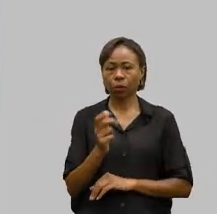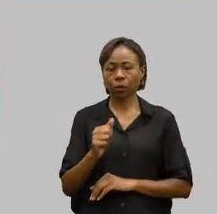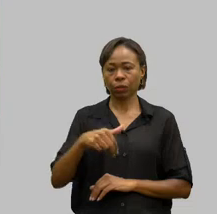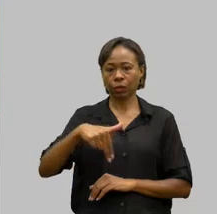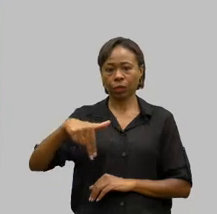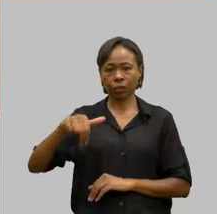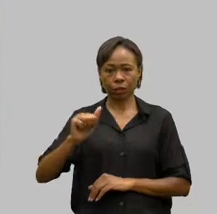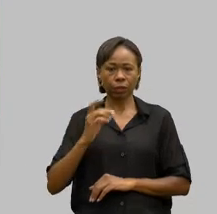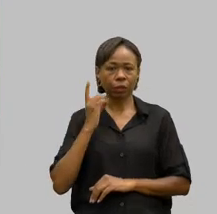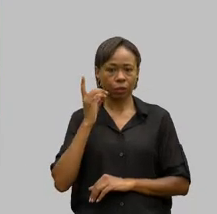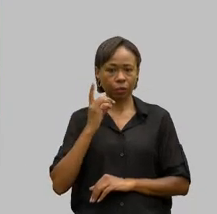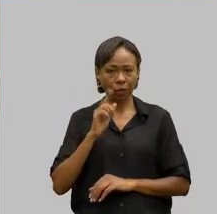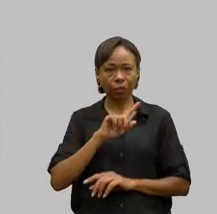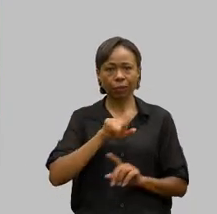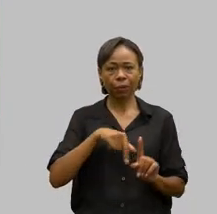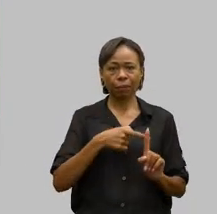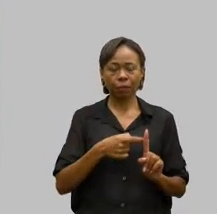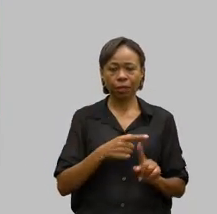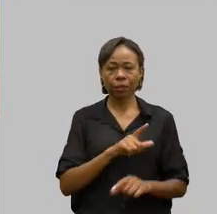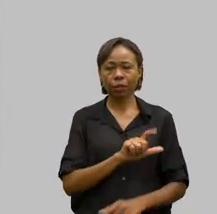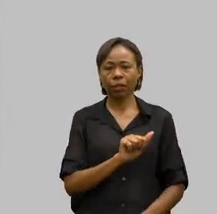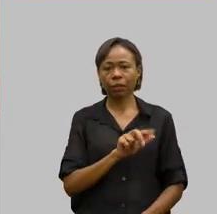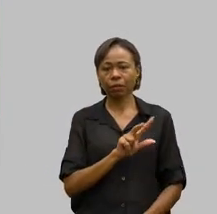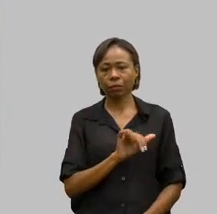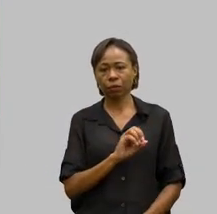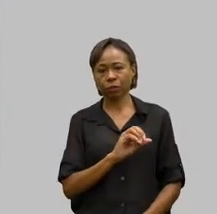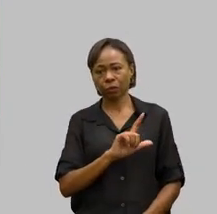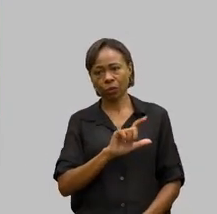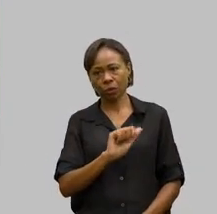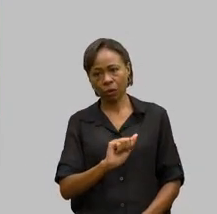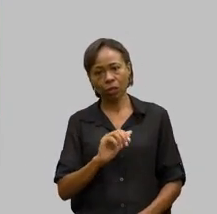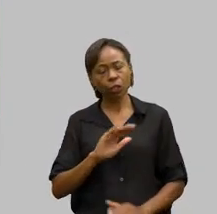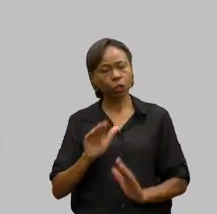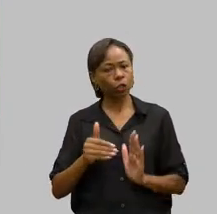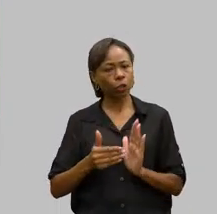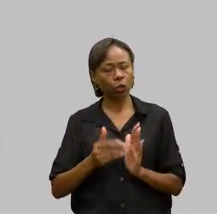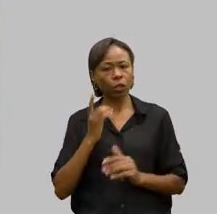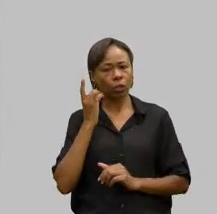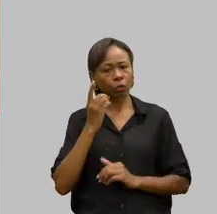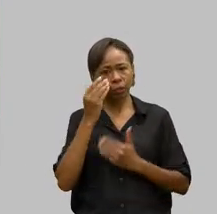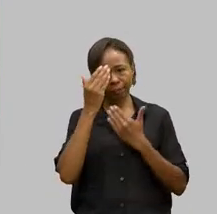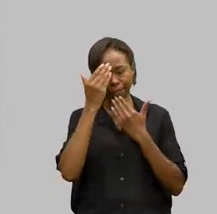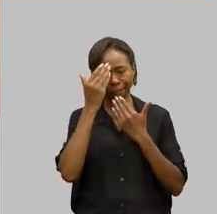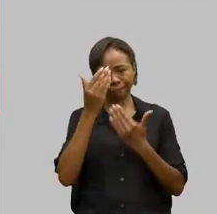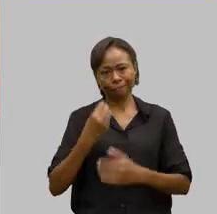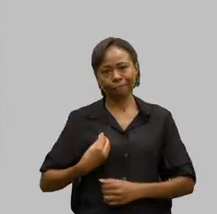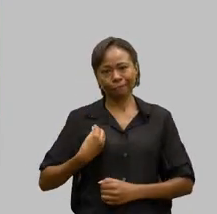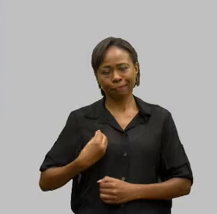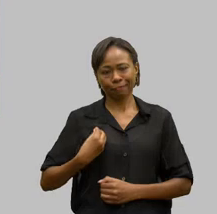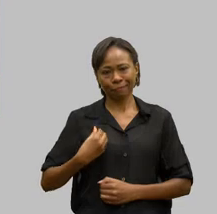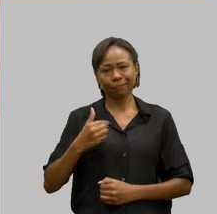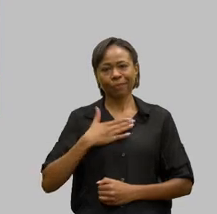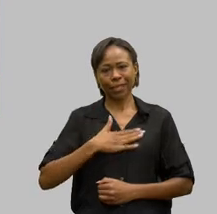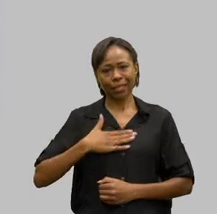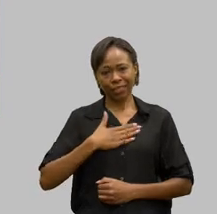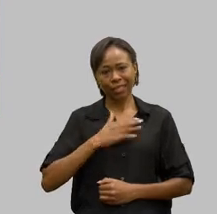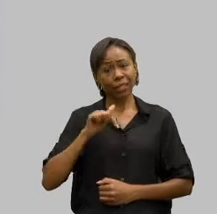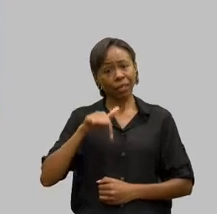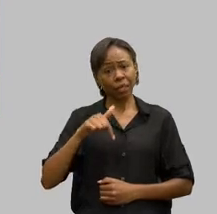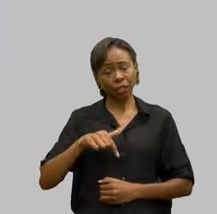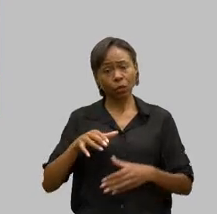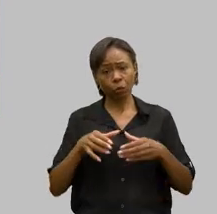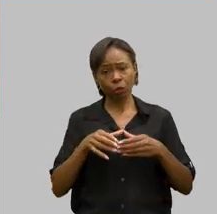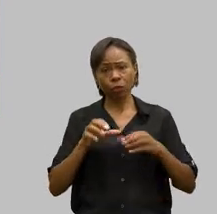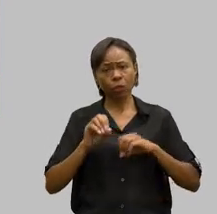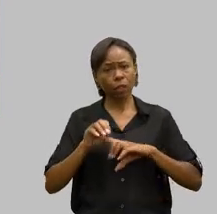Viola, aqui presente. Agradecer a presença de todos os deputados que aqui estão. Dizer que é um prazer estar aqui na Comissão de Educação, para a gente trazer um pouquinho do balanço